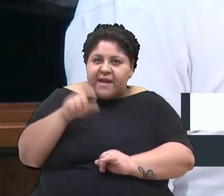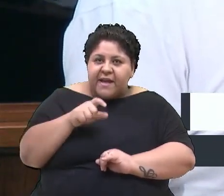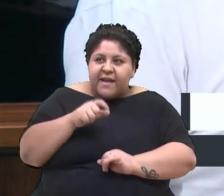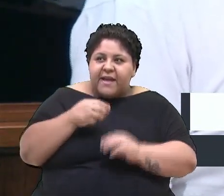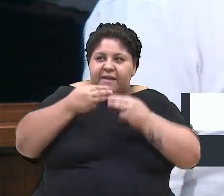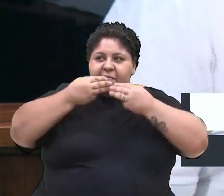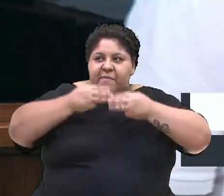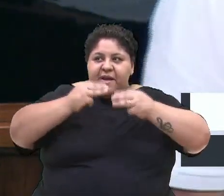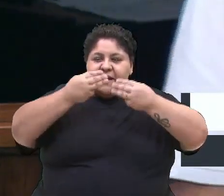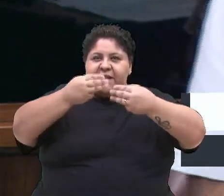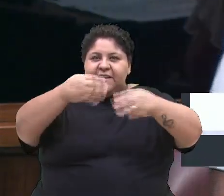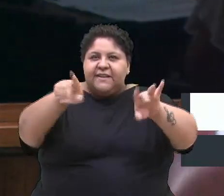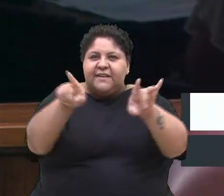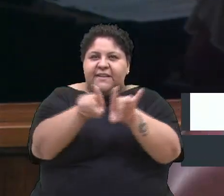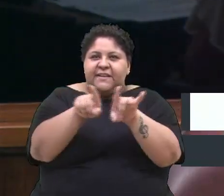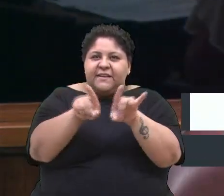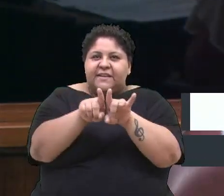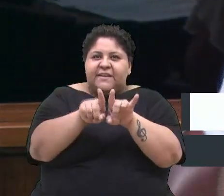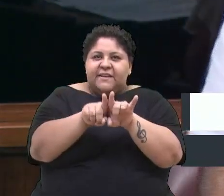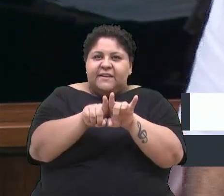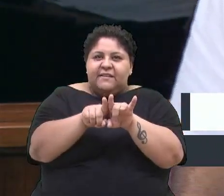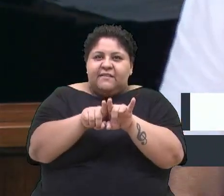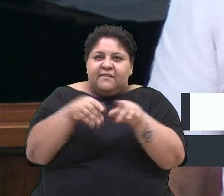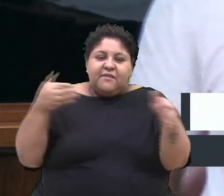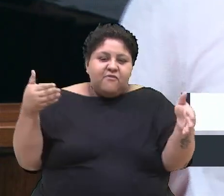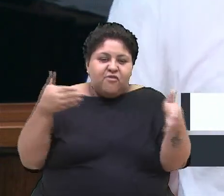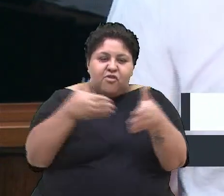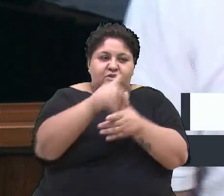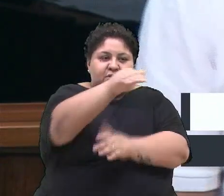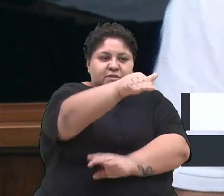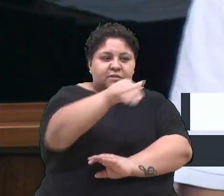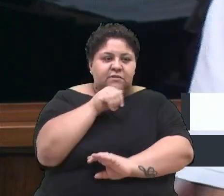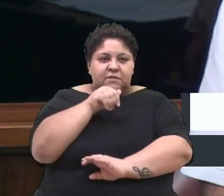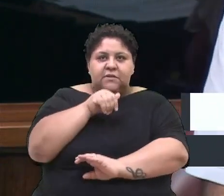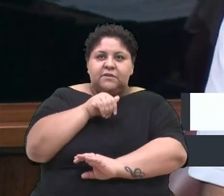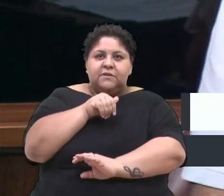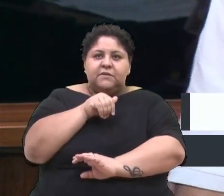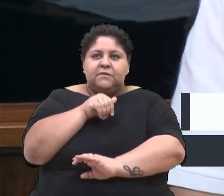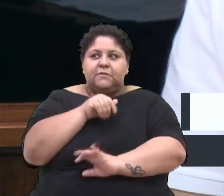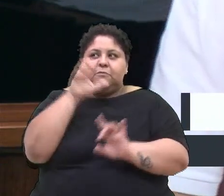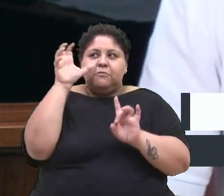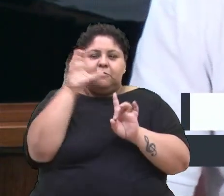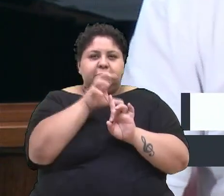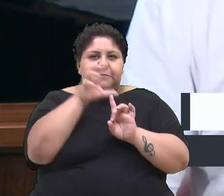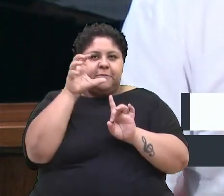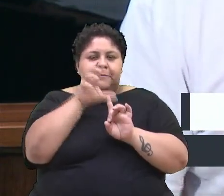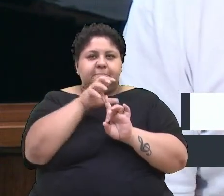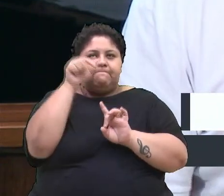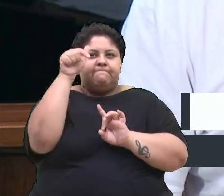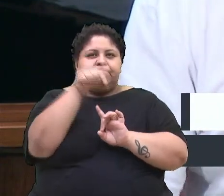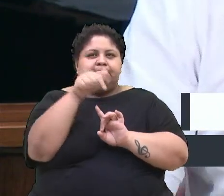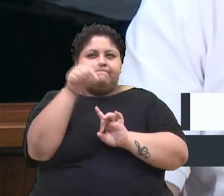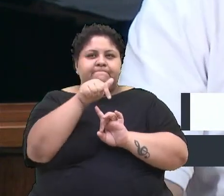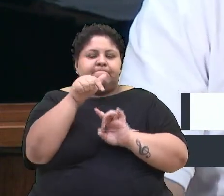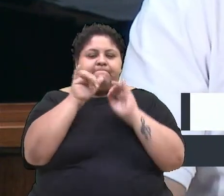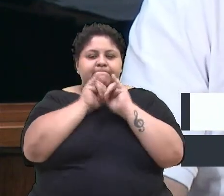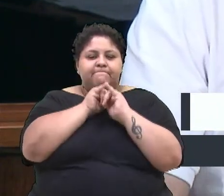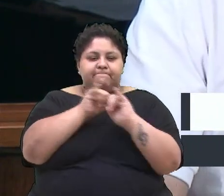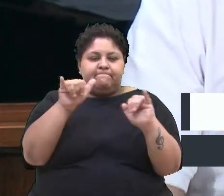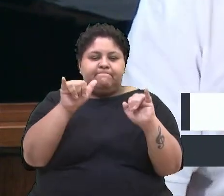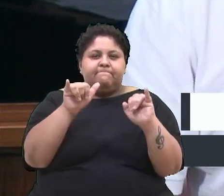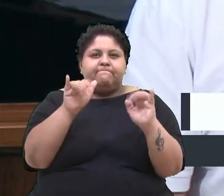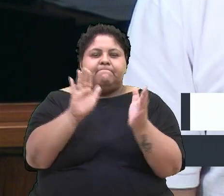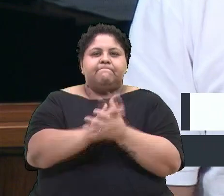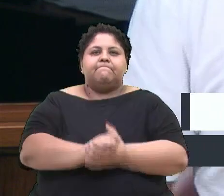aí não foi muito longe para buscar a inspiração para essa campanha